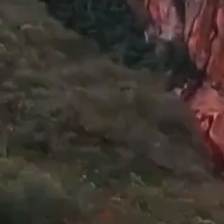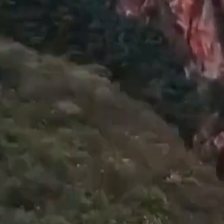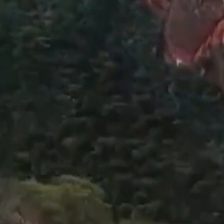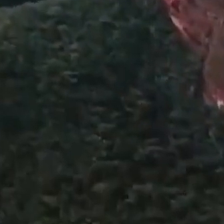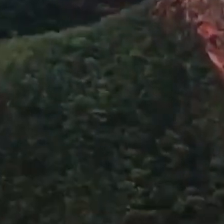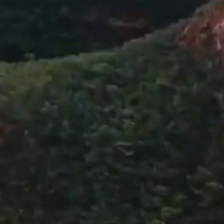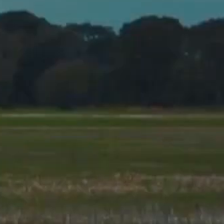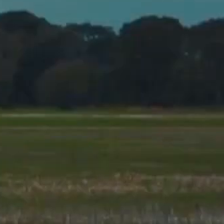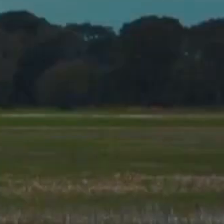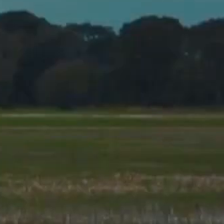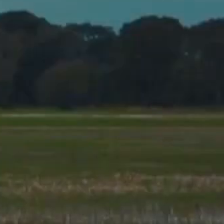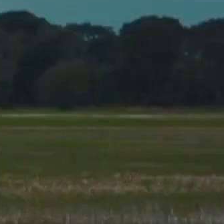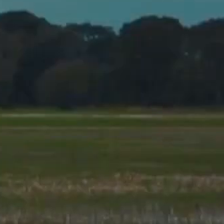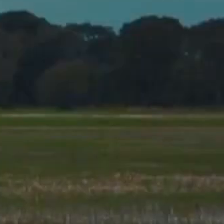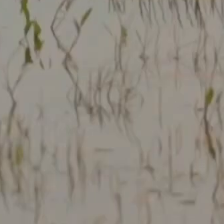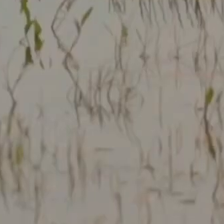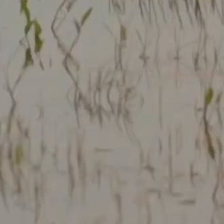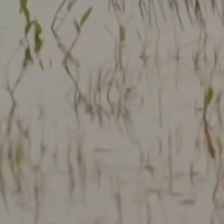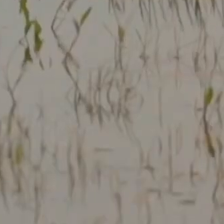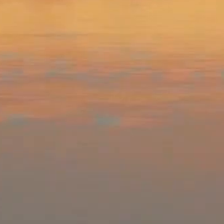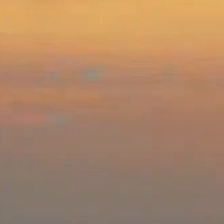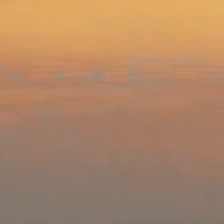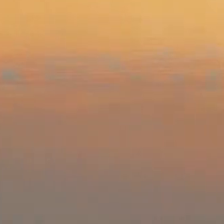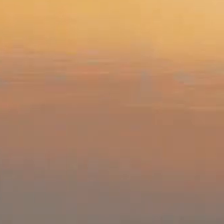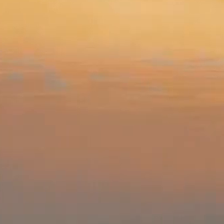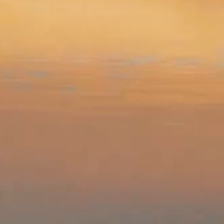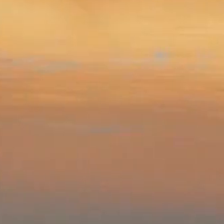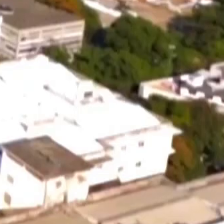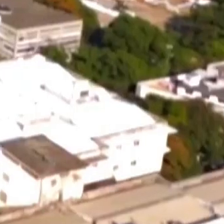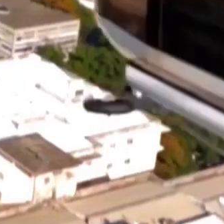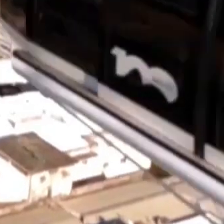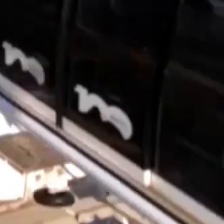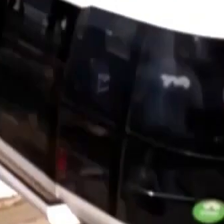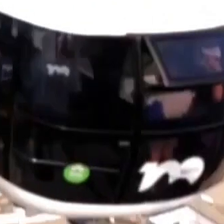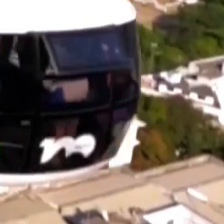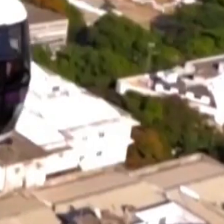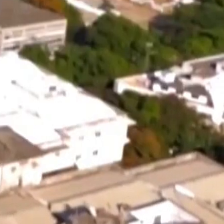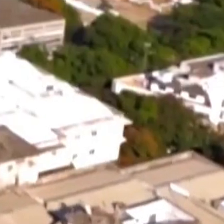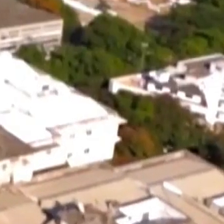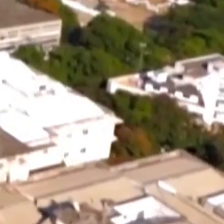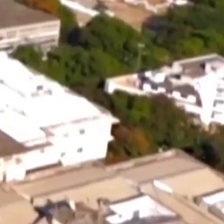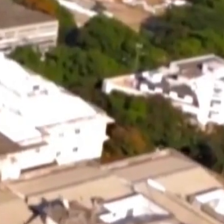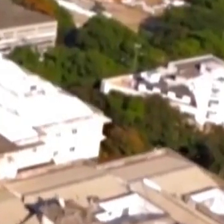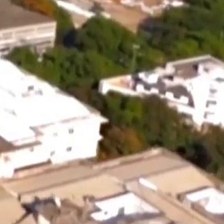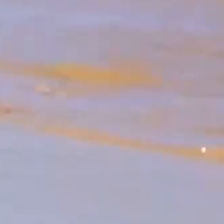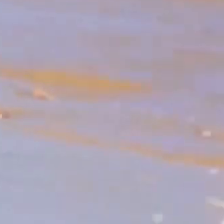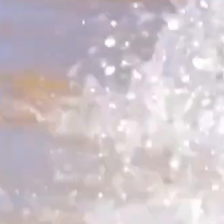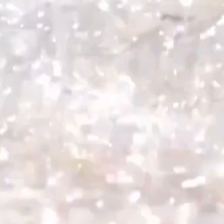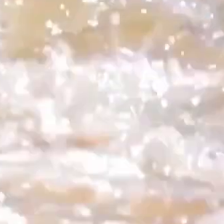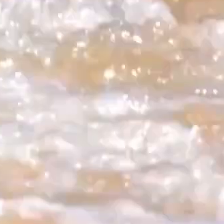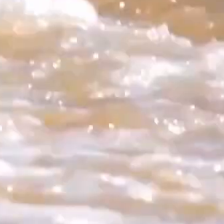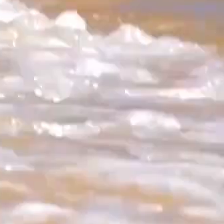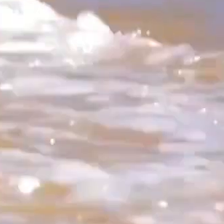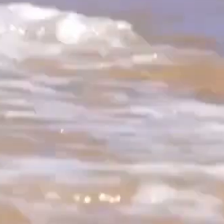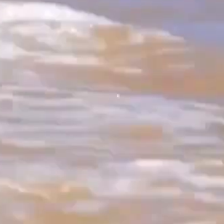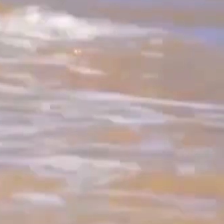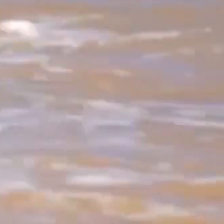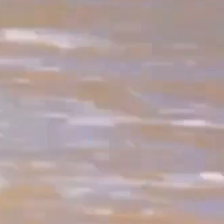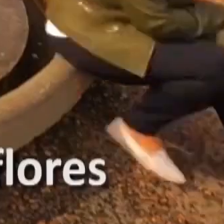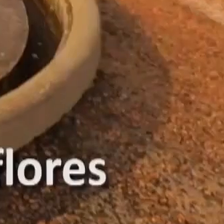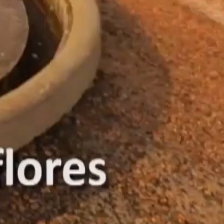América, iluminado ao sol do novo mundo, do que a terra mais